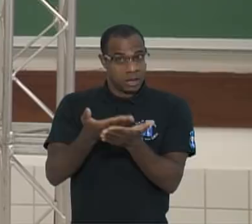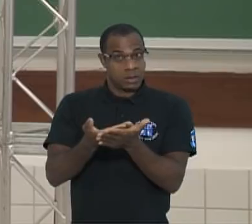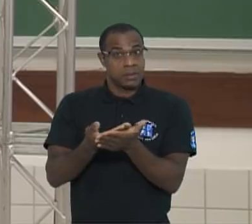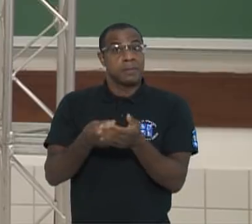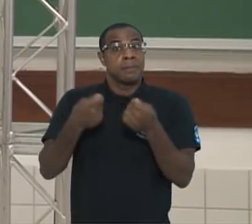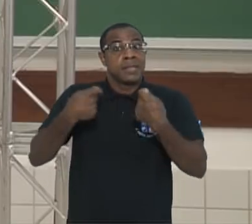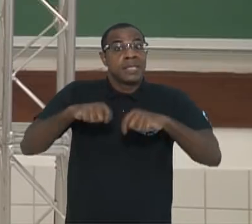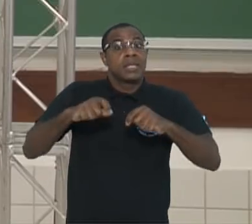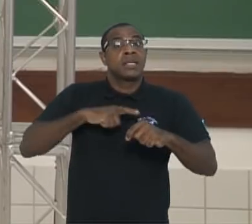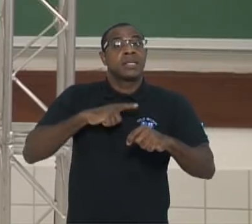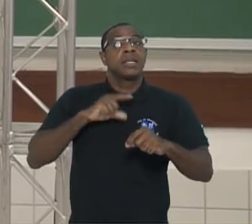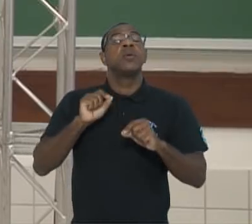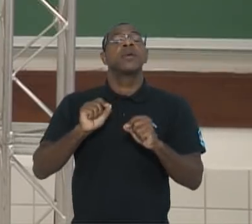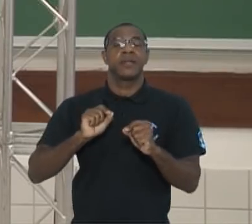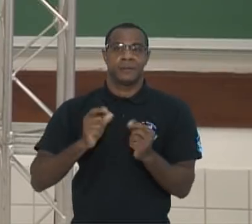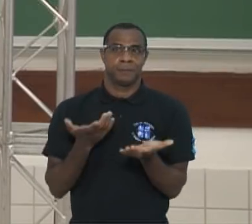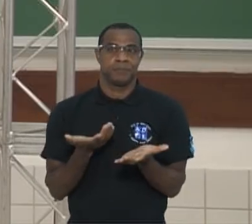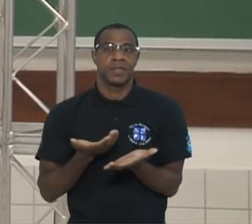mãos,